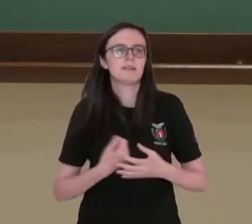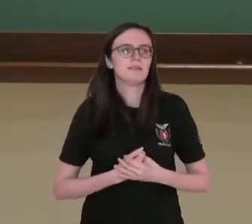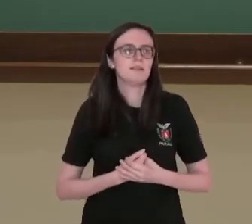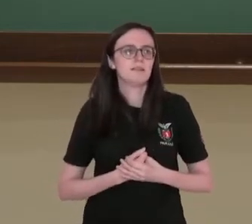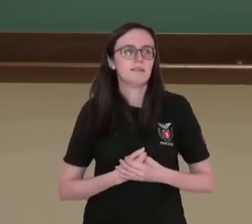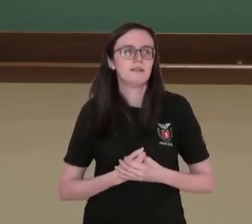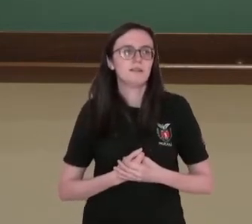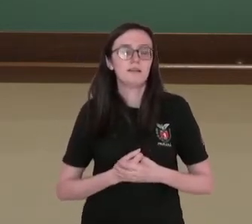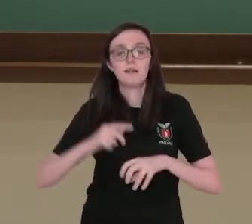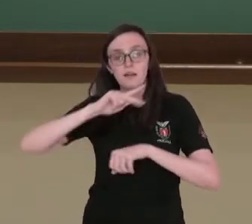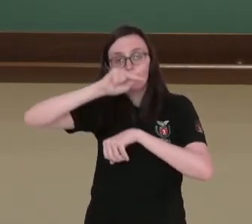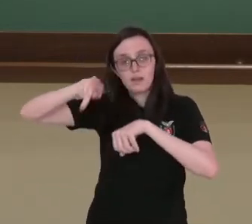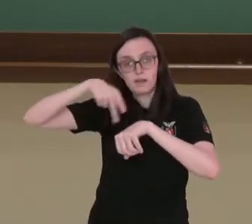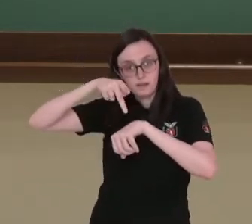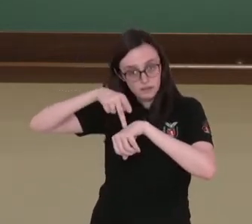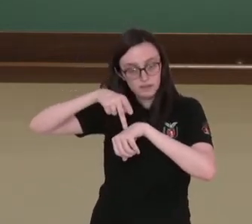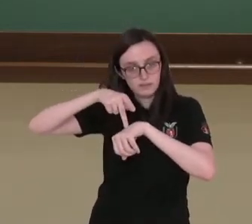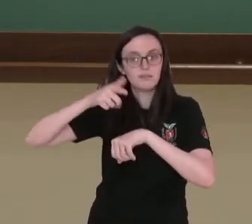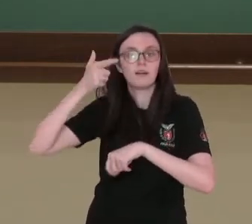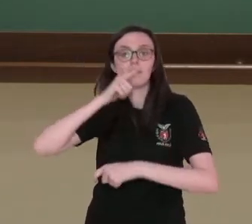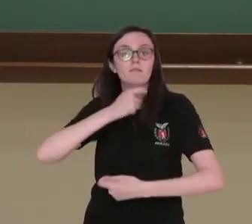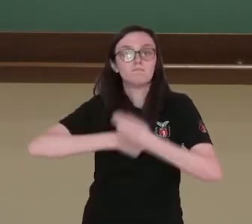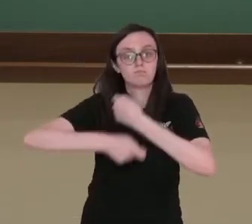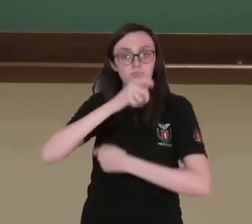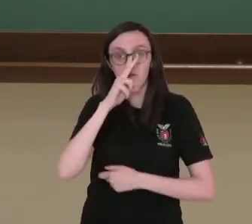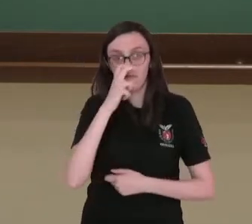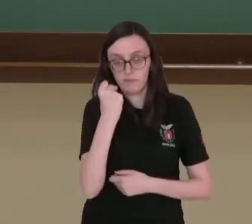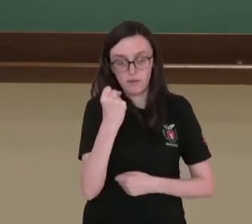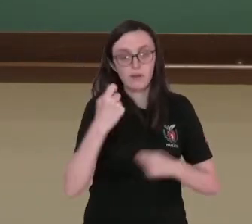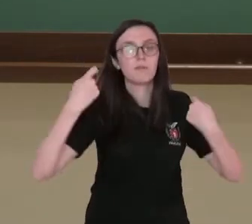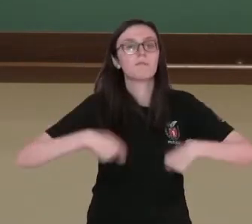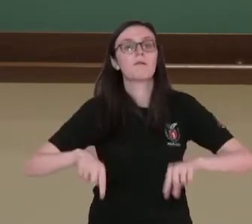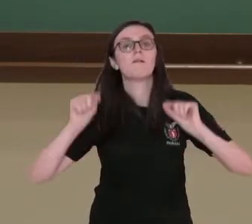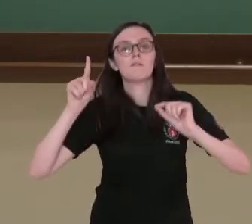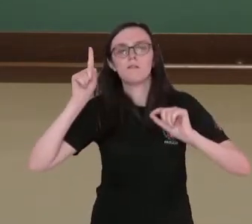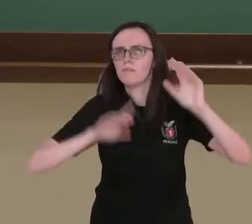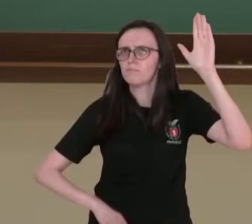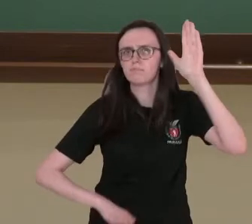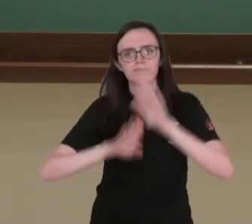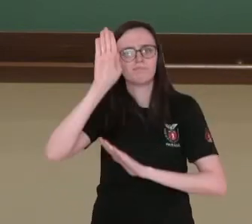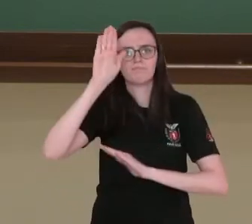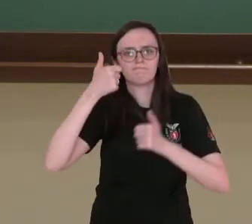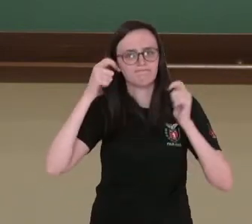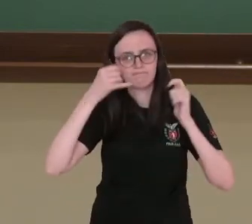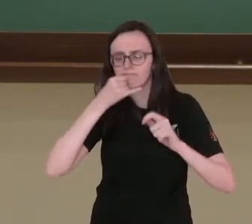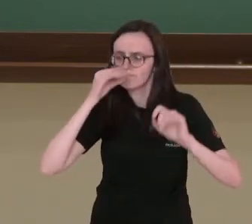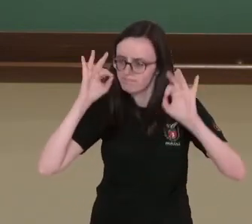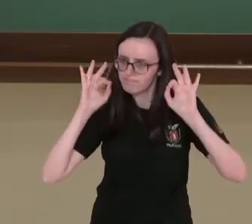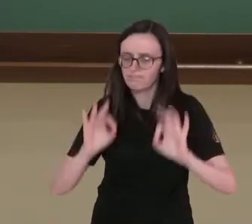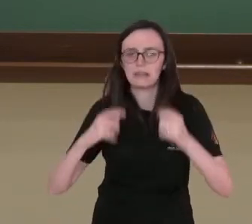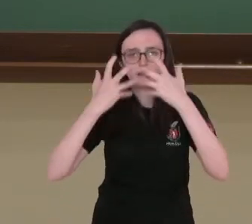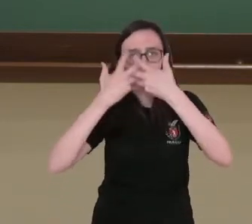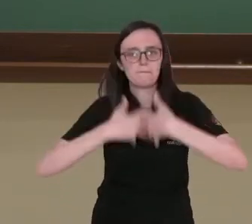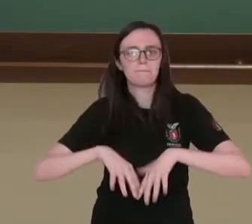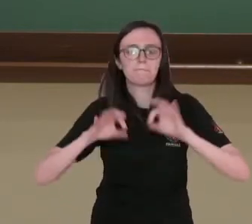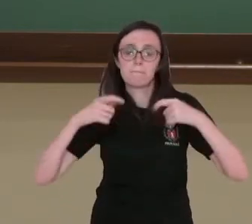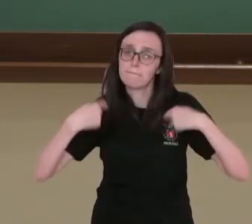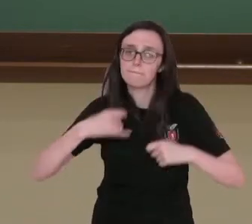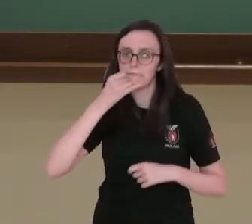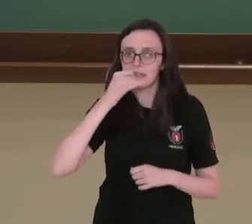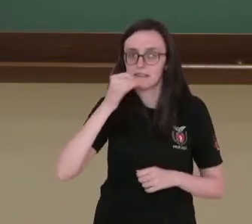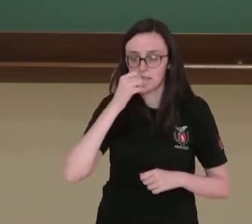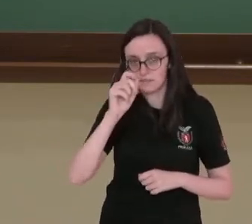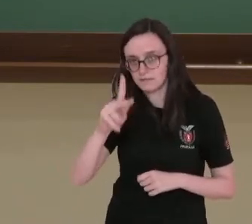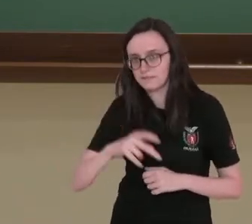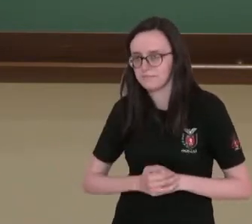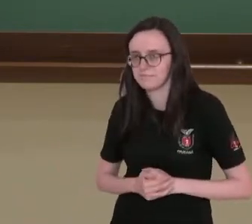um país, para ele ter uma economia forte, ele tem que ter um potencial energético muito grande. Tem que ter energia. Tá,